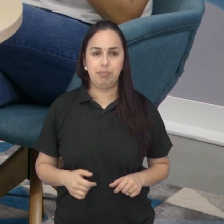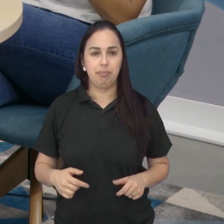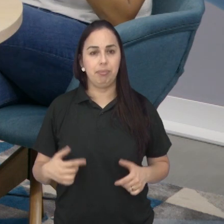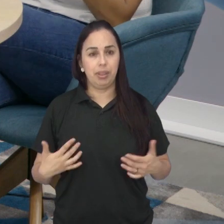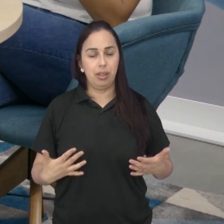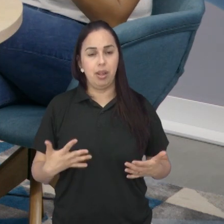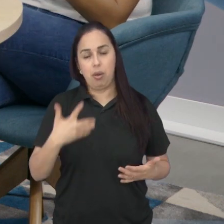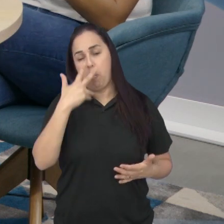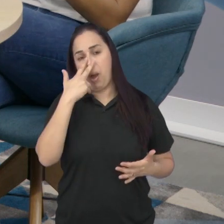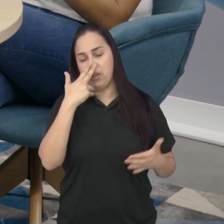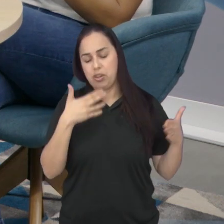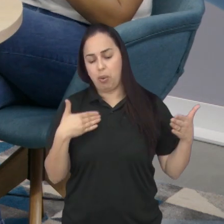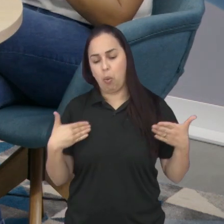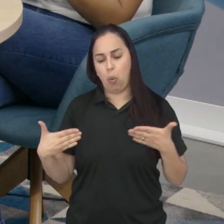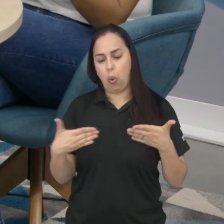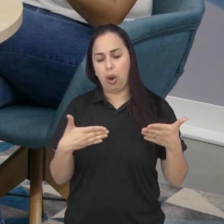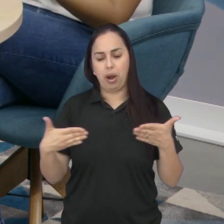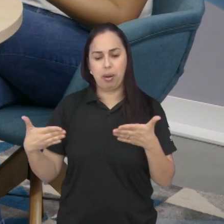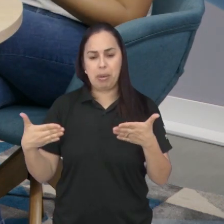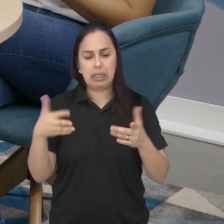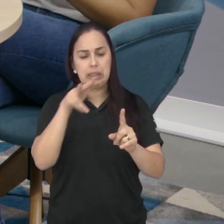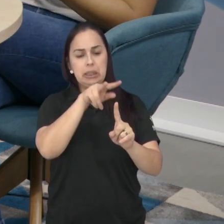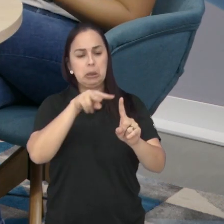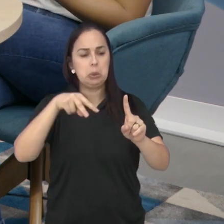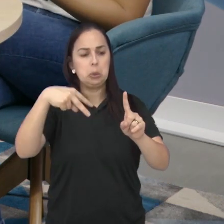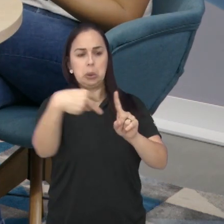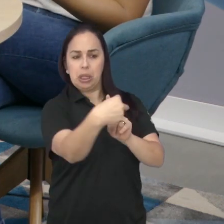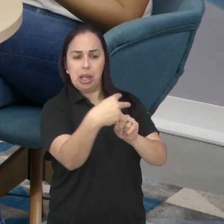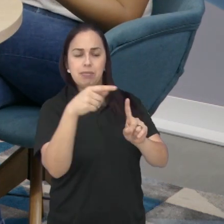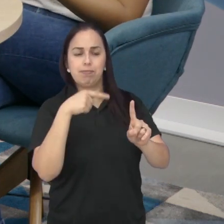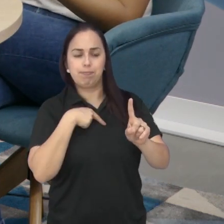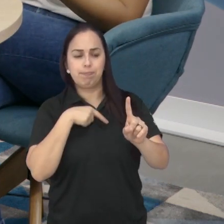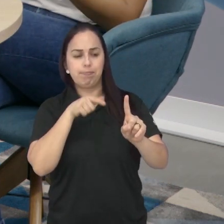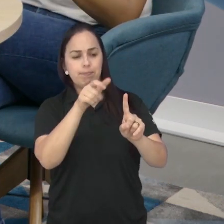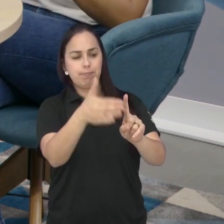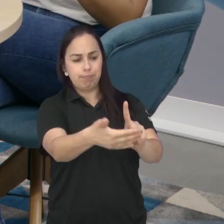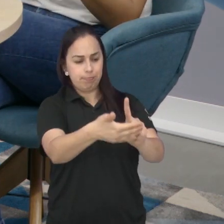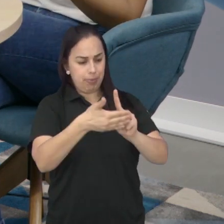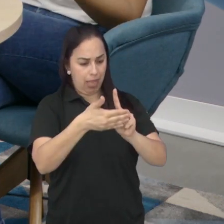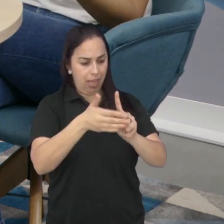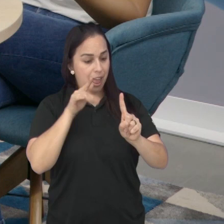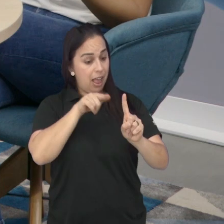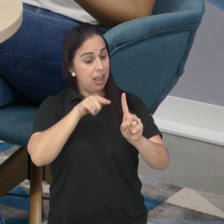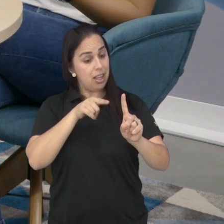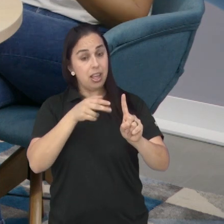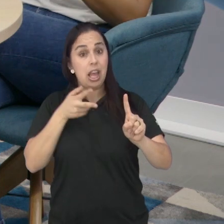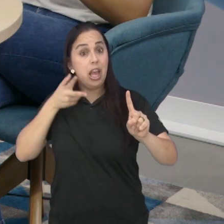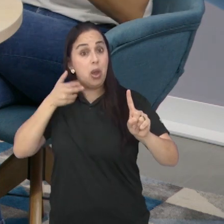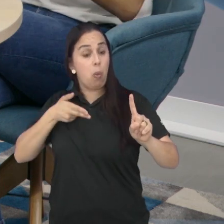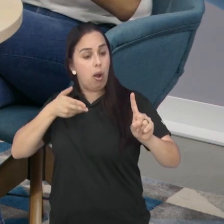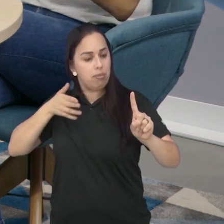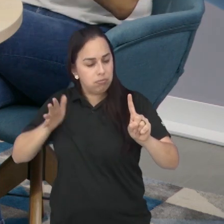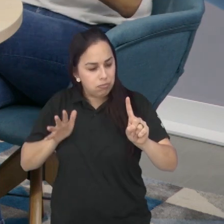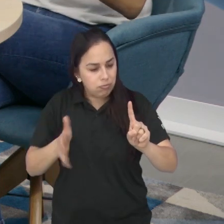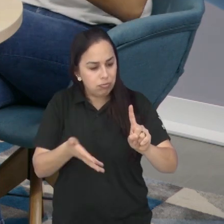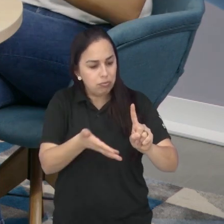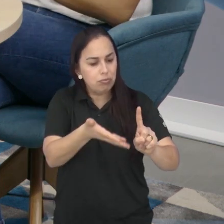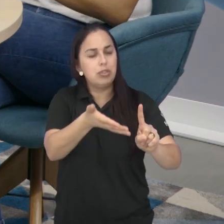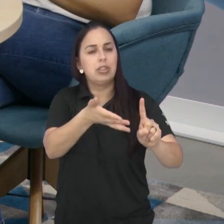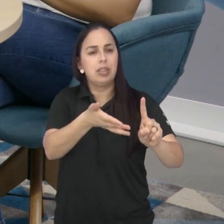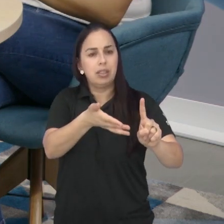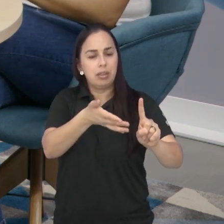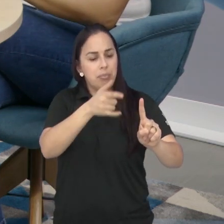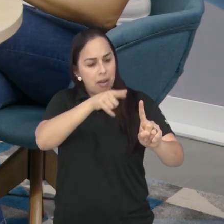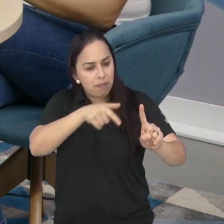eu acho que é o caminho para que a gente olhe o outro como igual, né, e fortaleça esse outro para